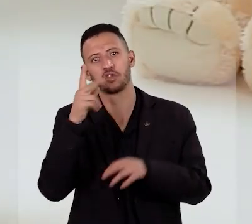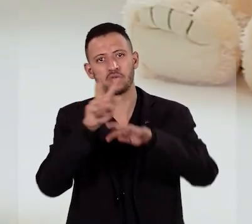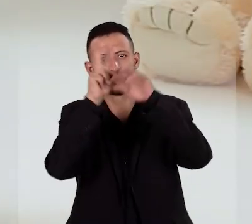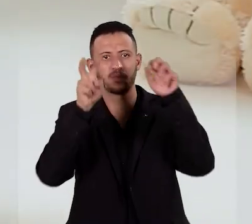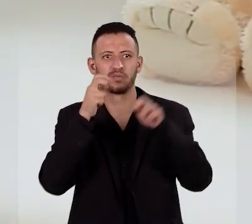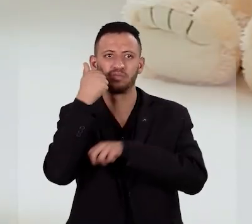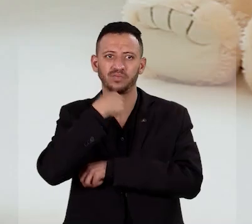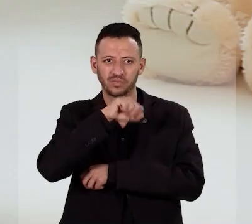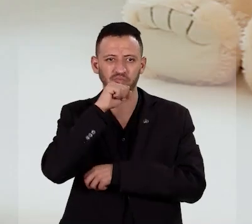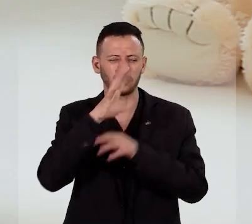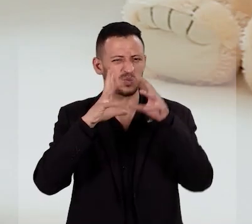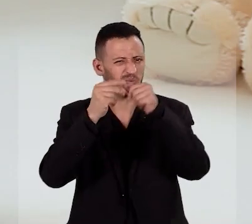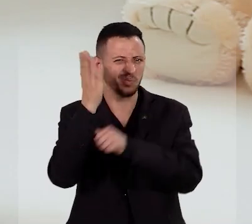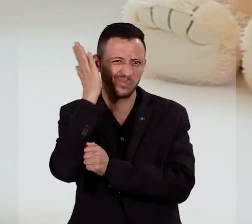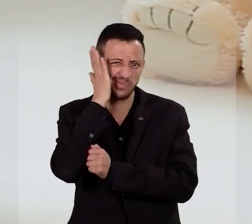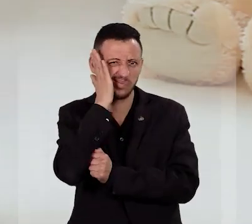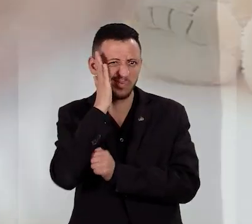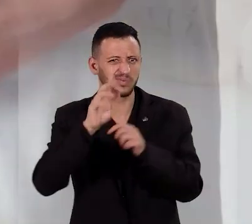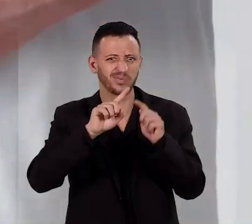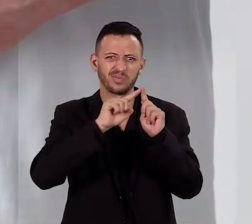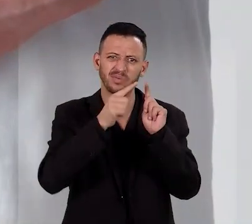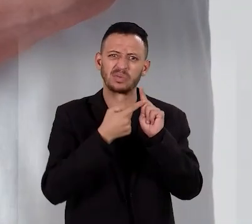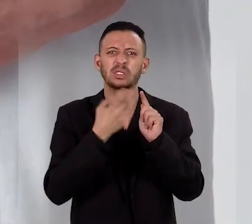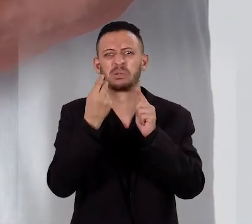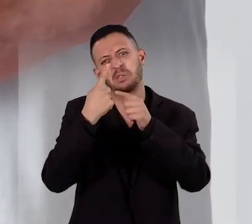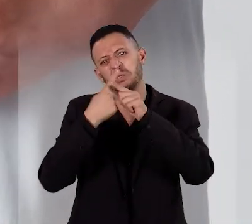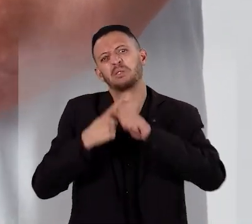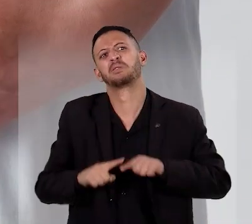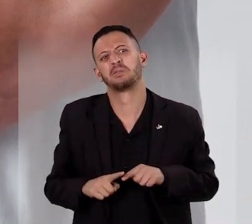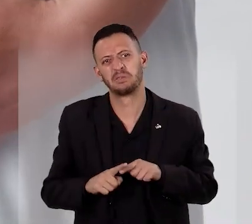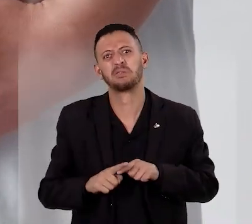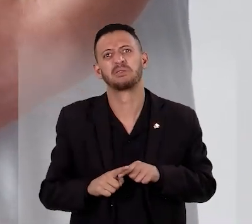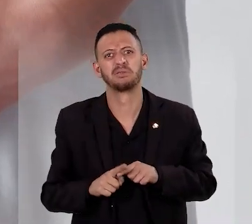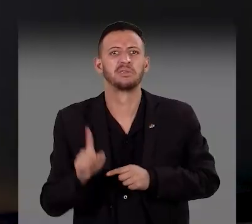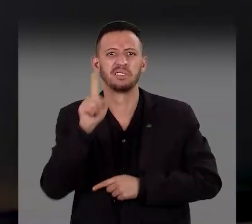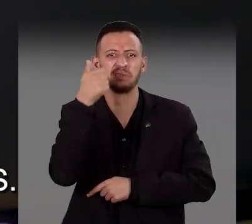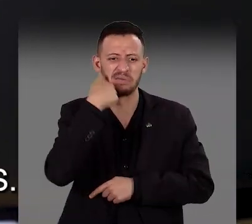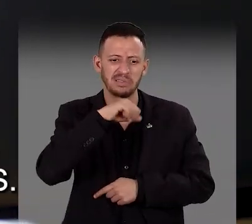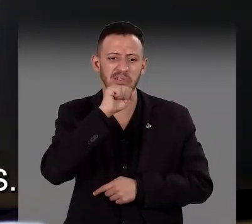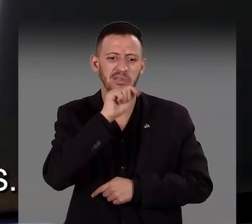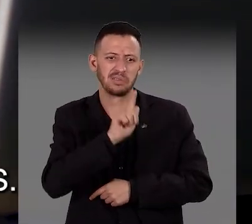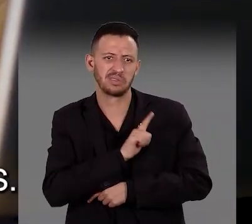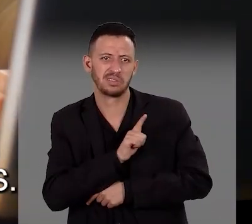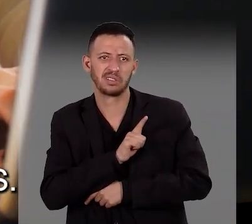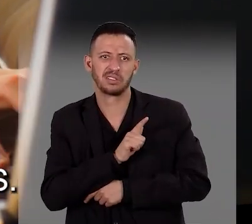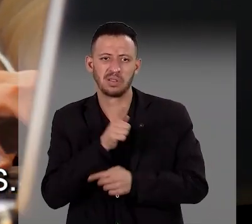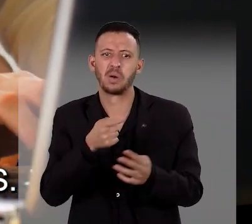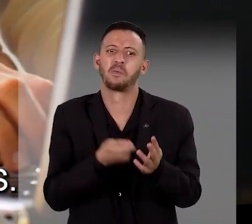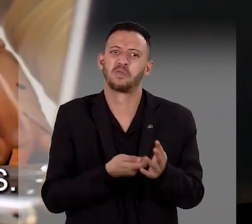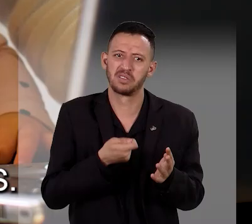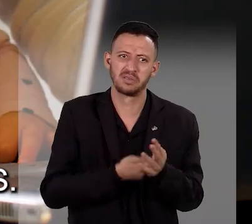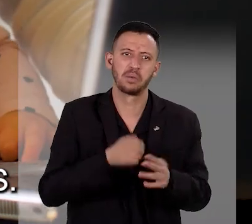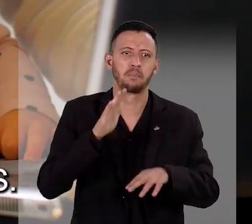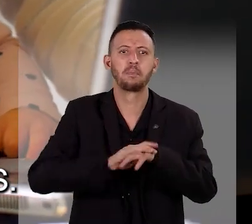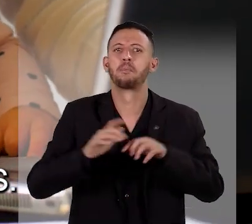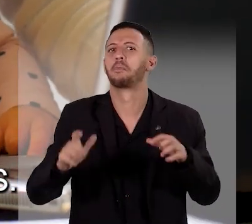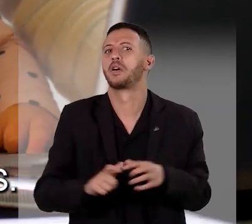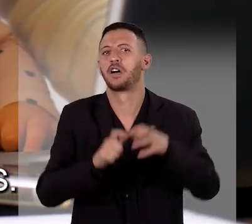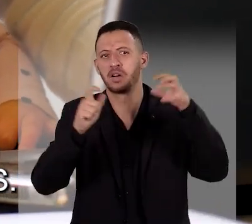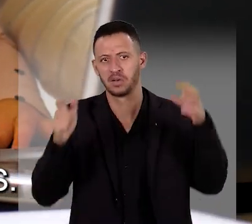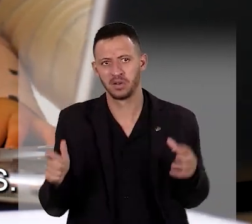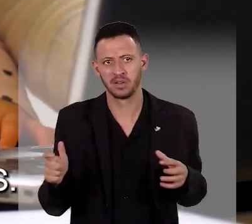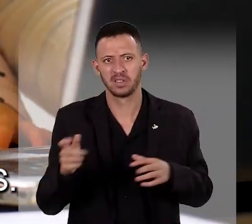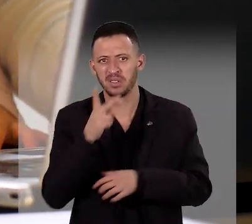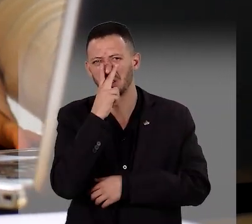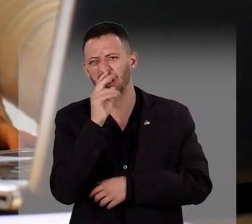Estamos falando das mães. Como todos sabem, a maternidade é desafiadora. E para as mães que trabalham, as exigências são